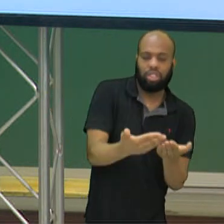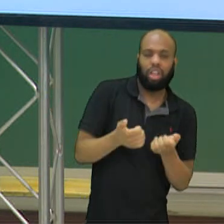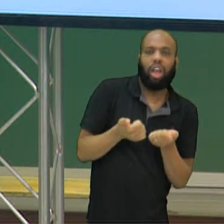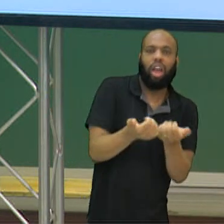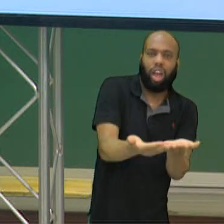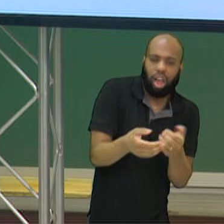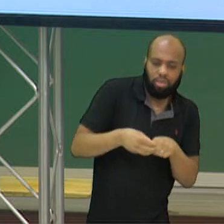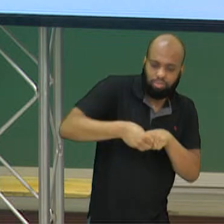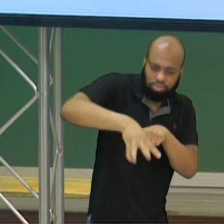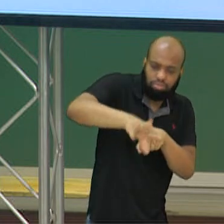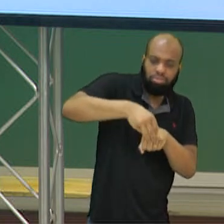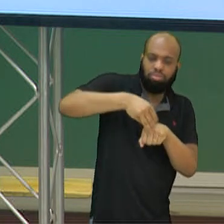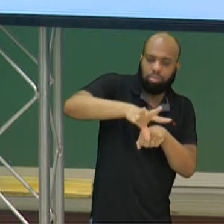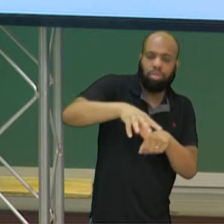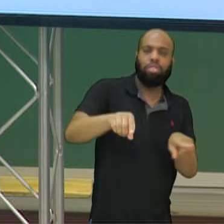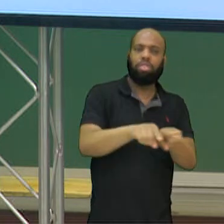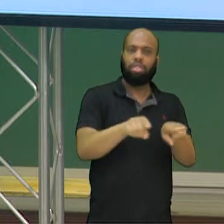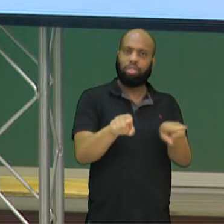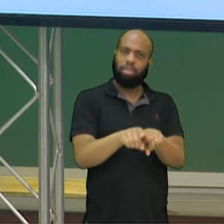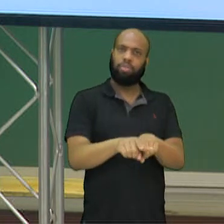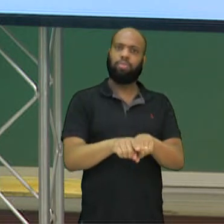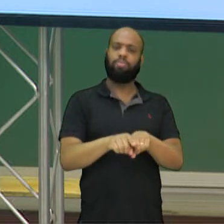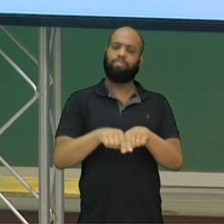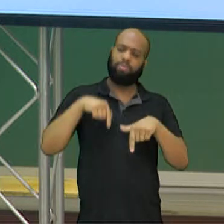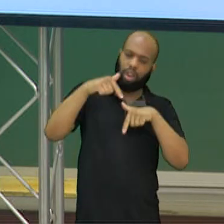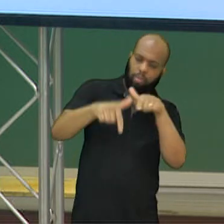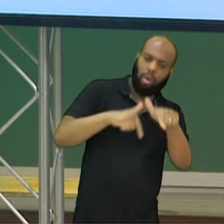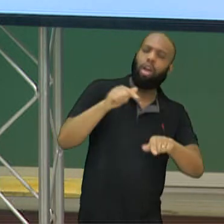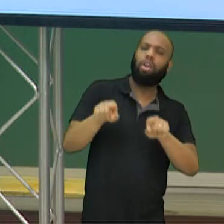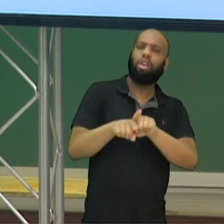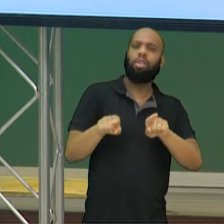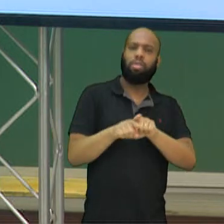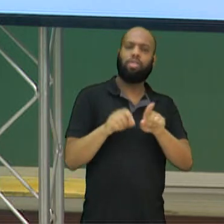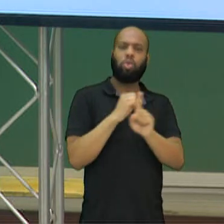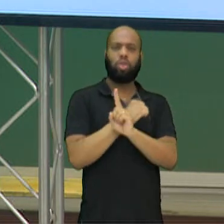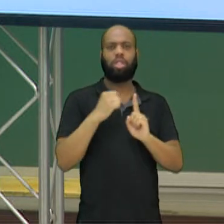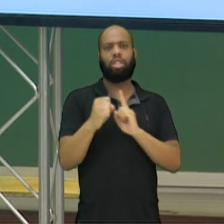com o mundo, exercer funções na sociedade.